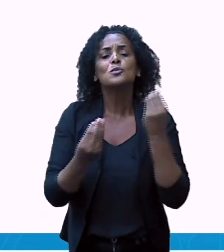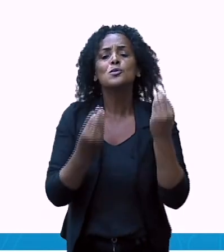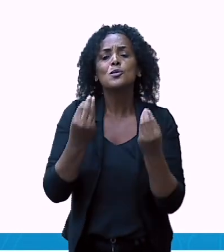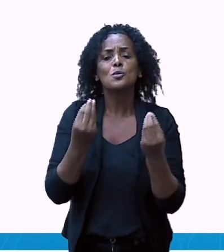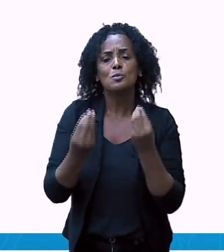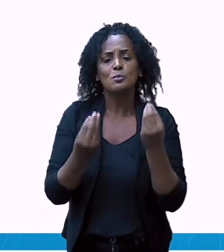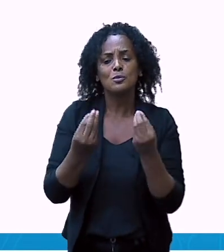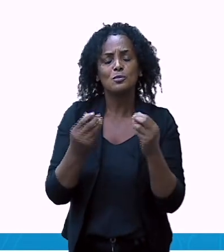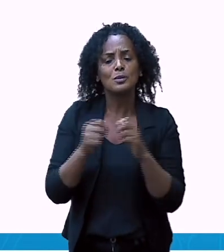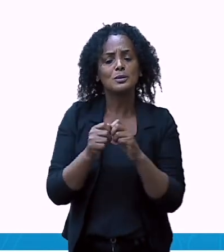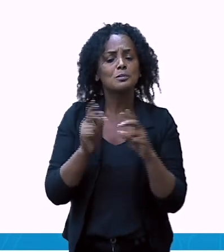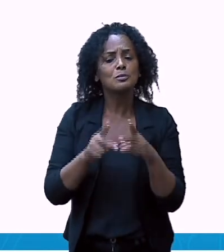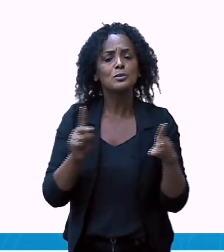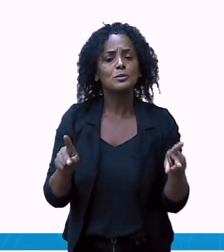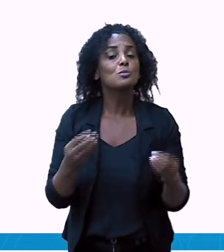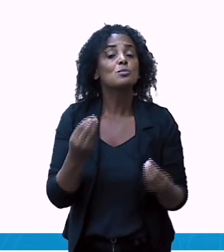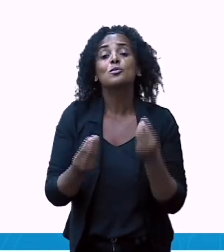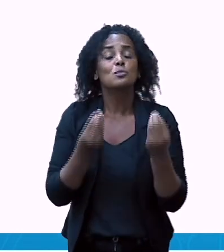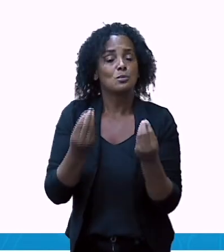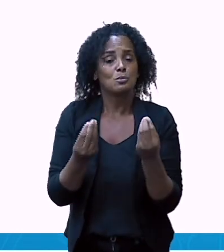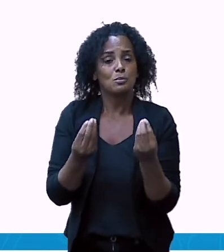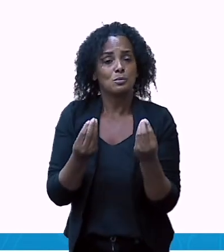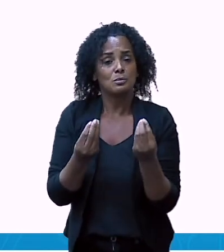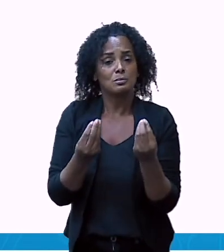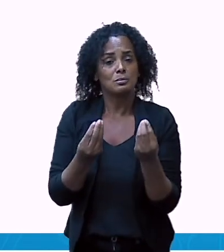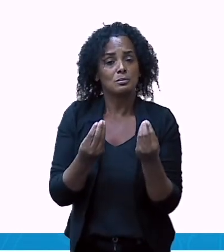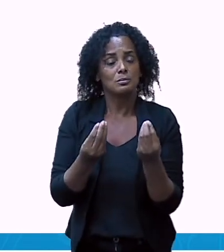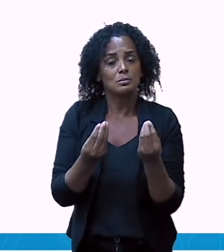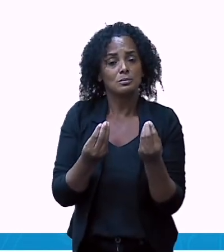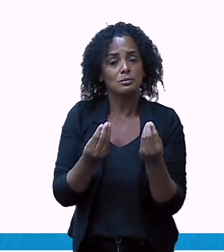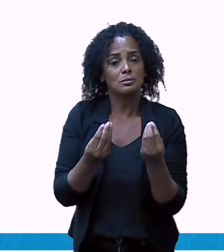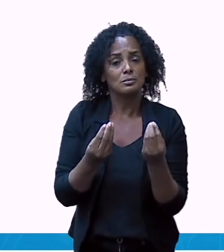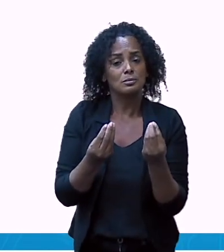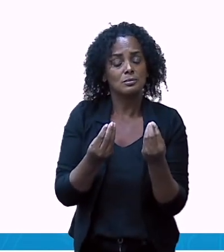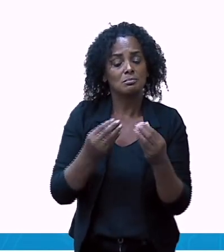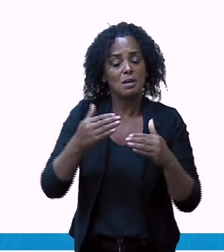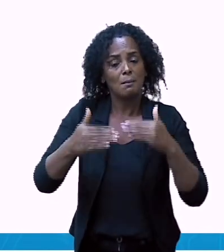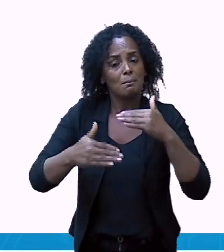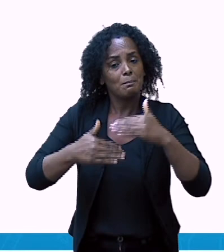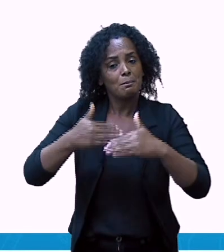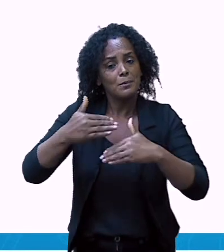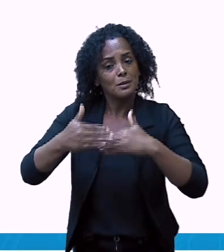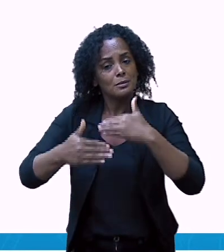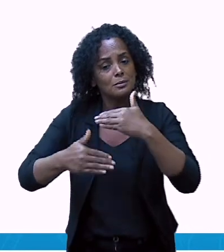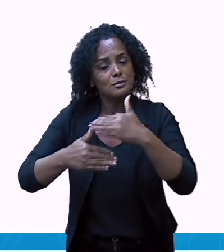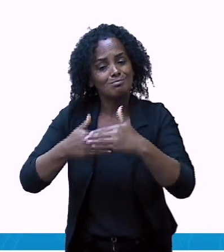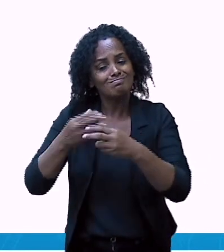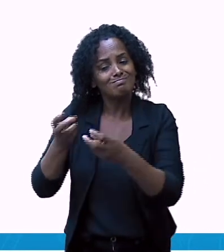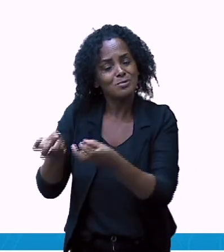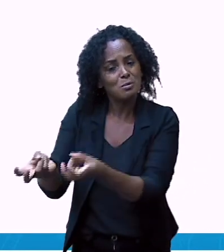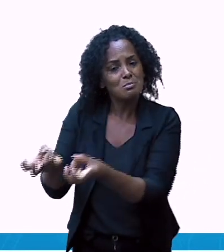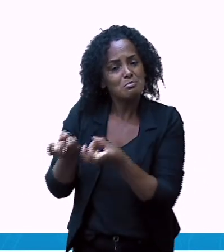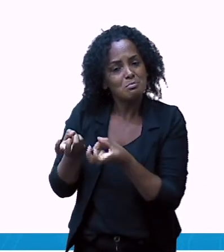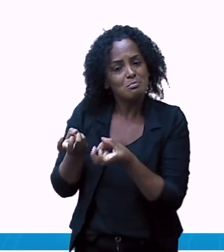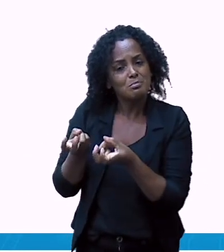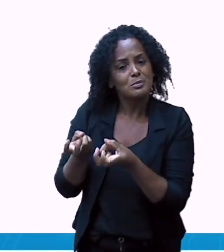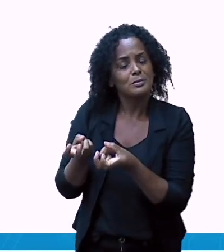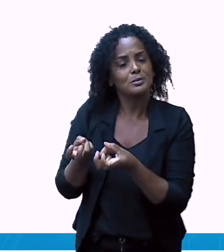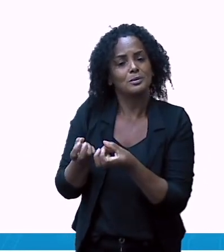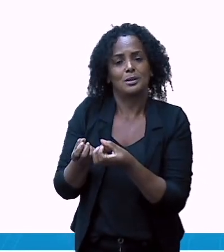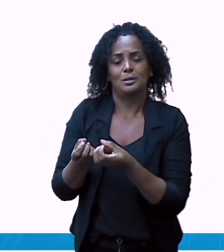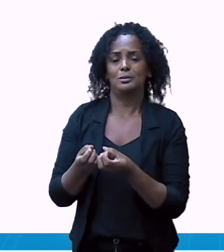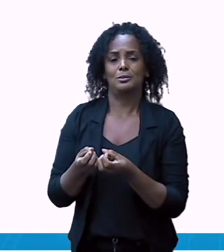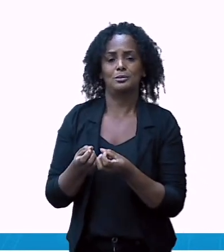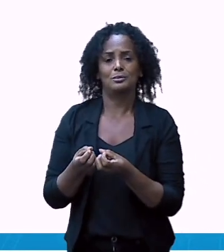esta expressão? Da mesma forma, obedecendo passo a passo. Eu analiso se tem uma divisão ou